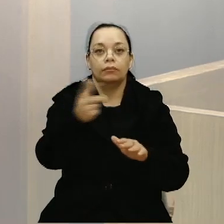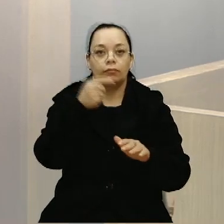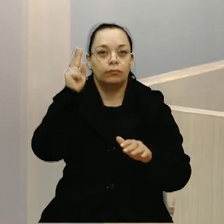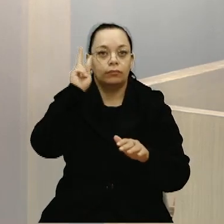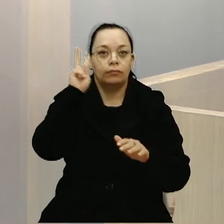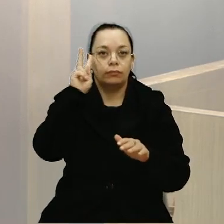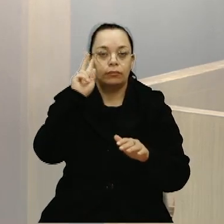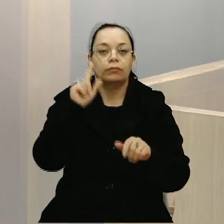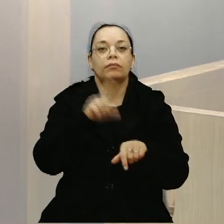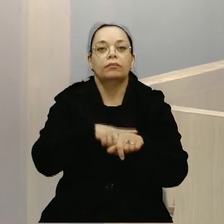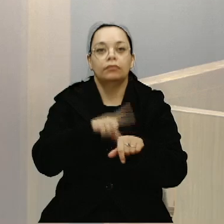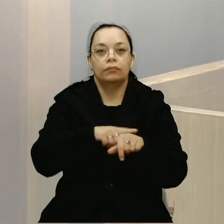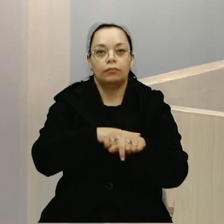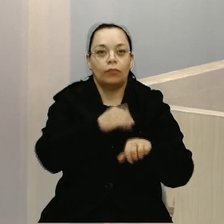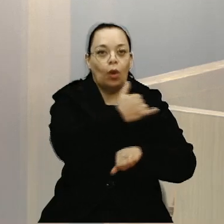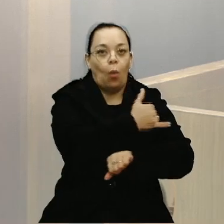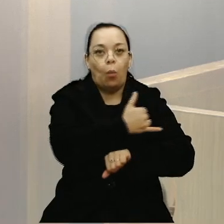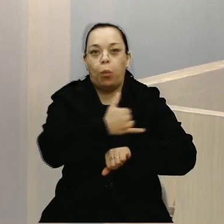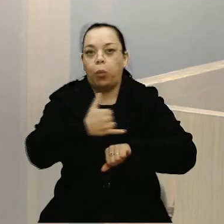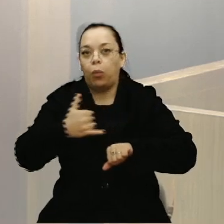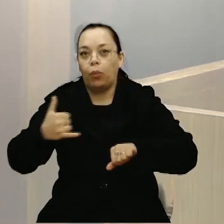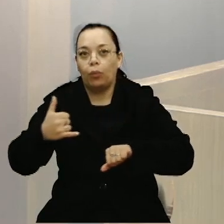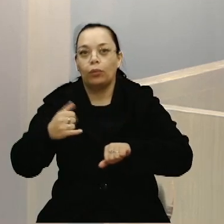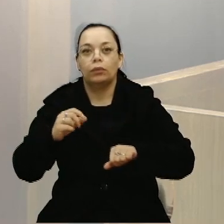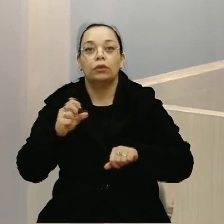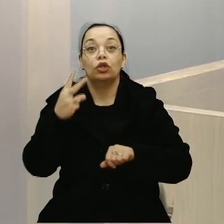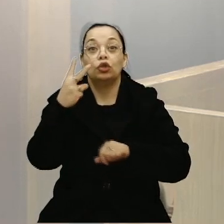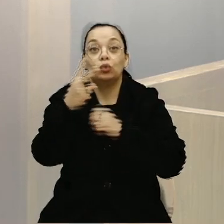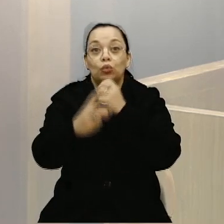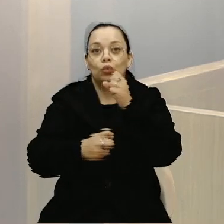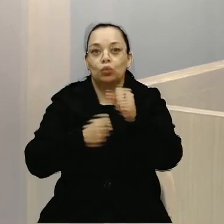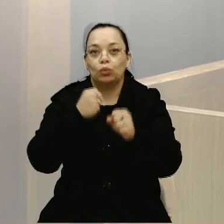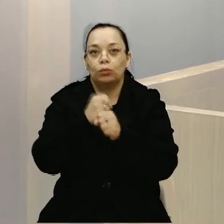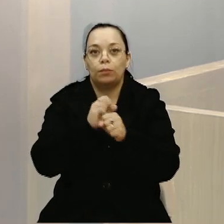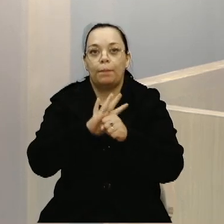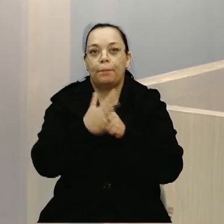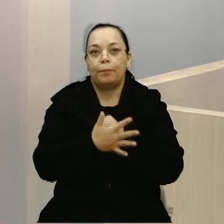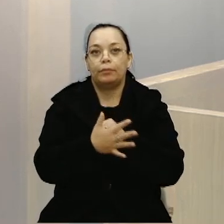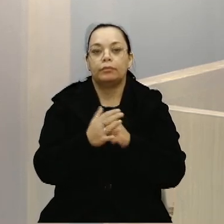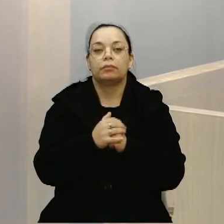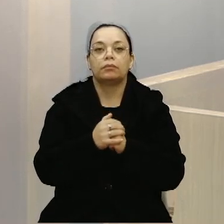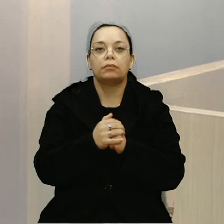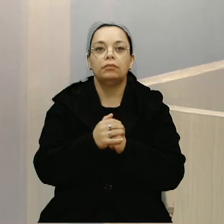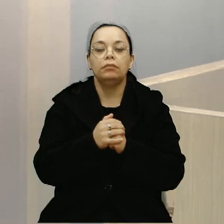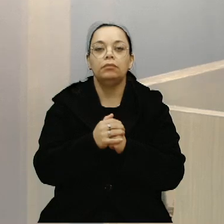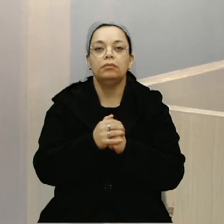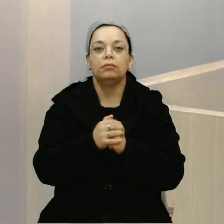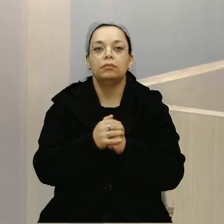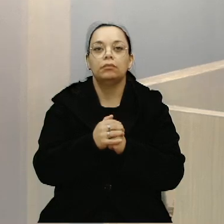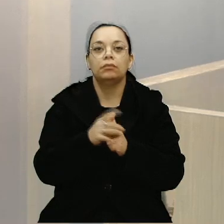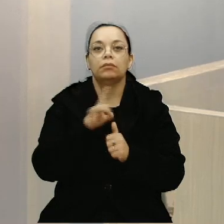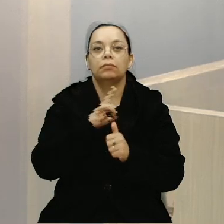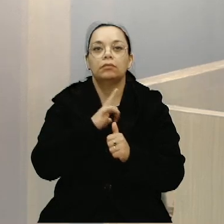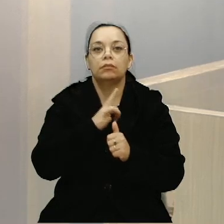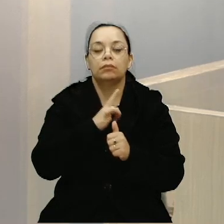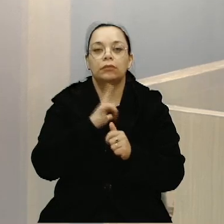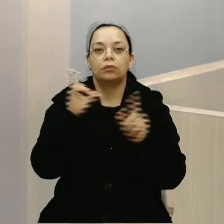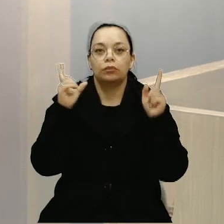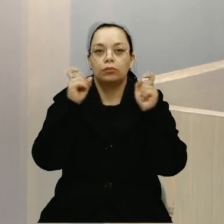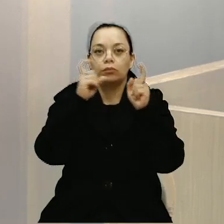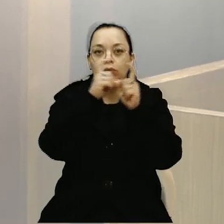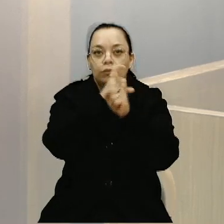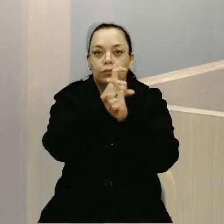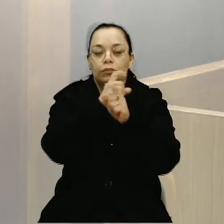nós passamos aí quase 2 anos com pandemia, aonde trouxe uma grande